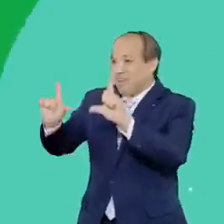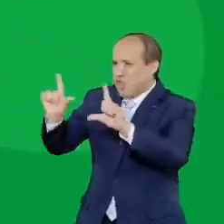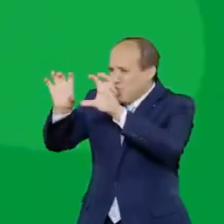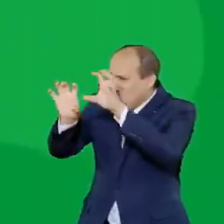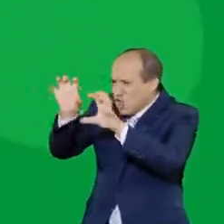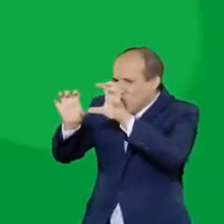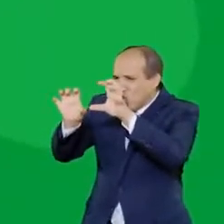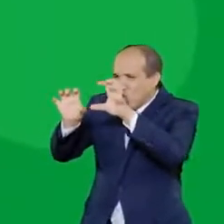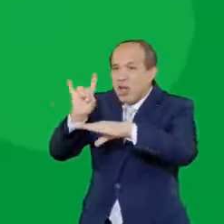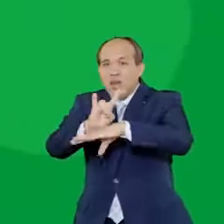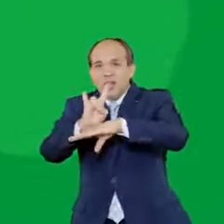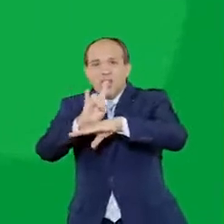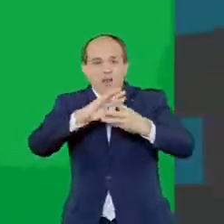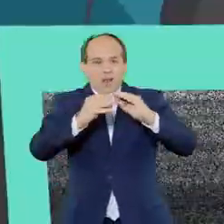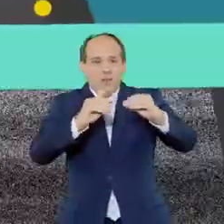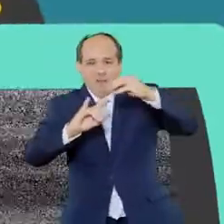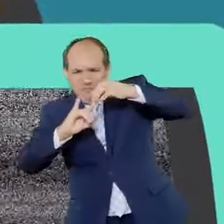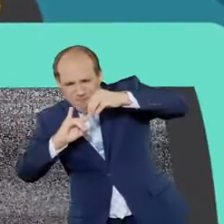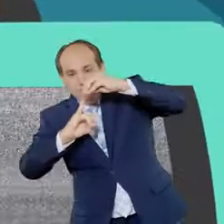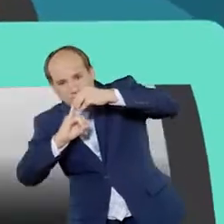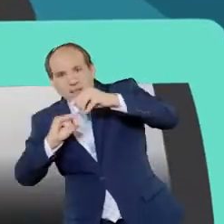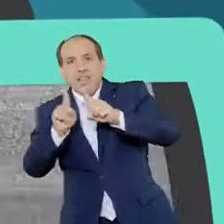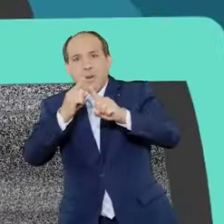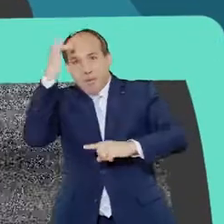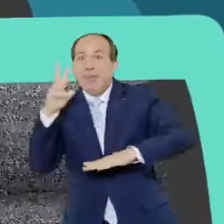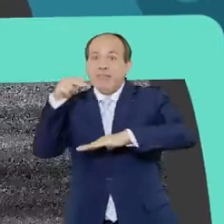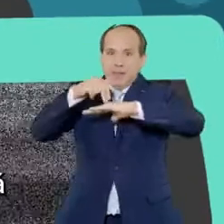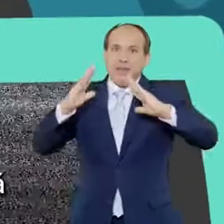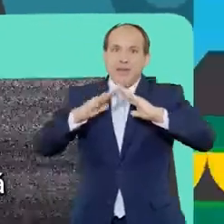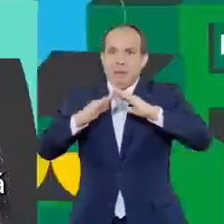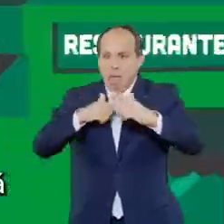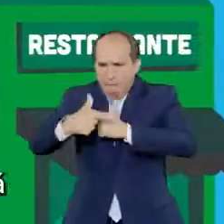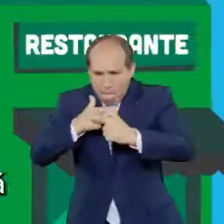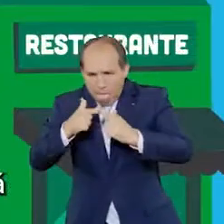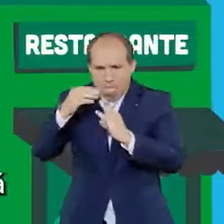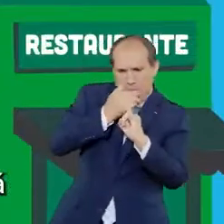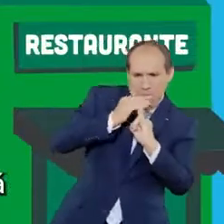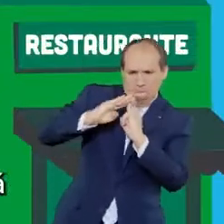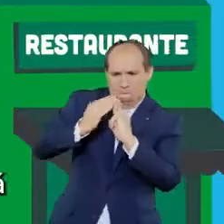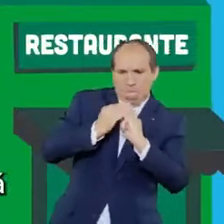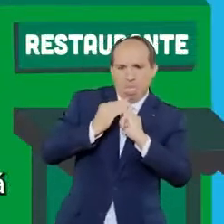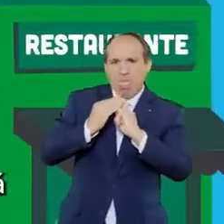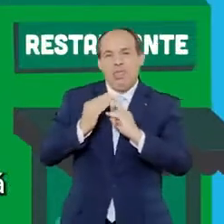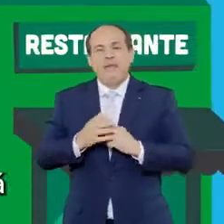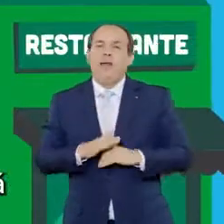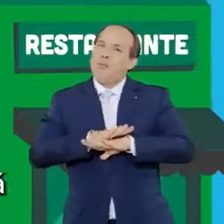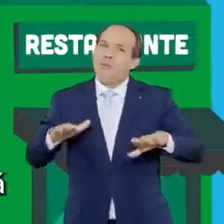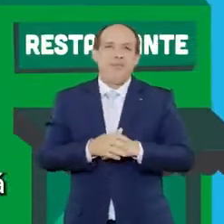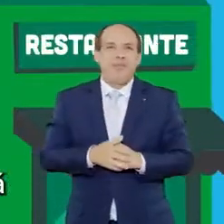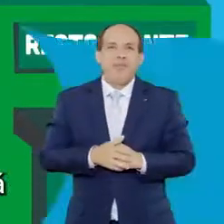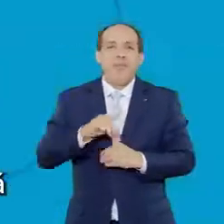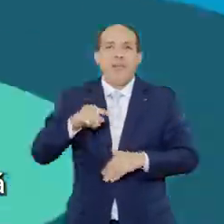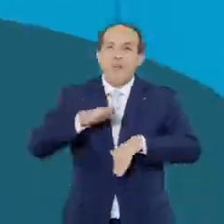É o fim da TV com chiado, antena com lã de aço e alguém em cima do telhado mexendo pra lá